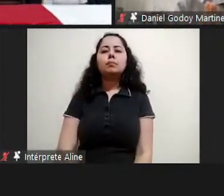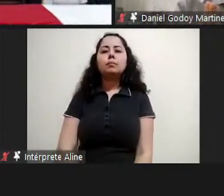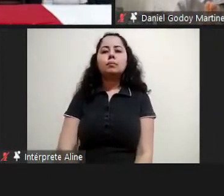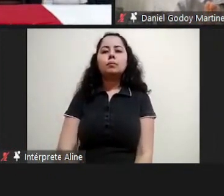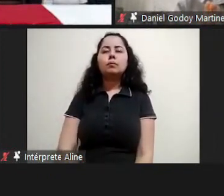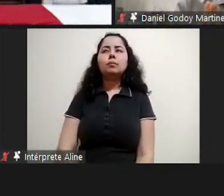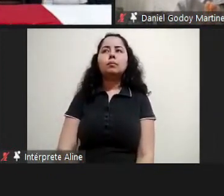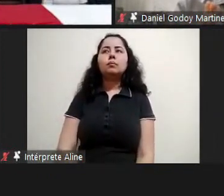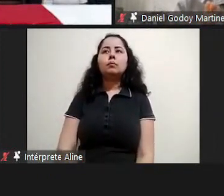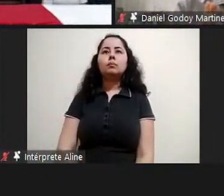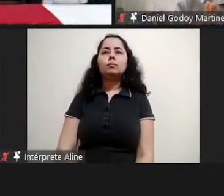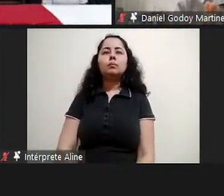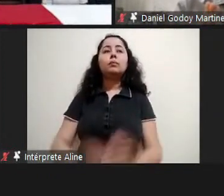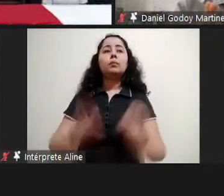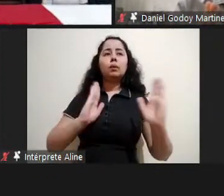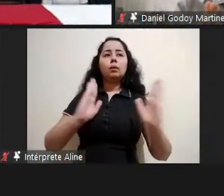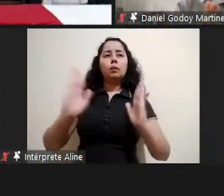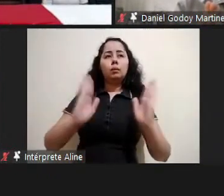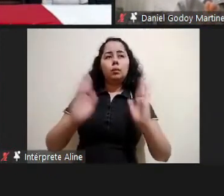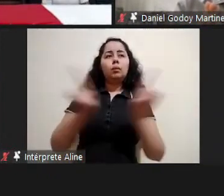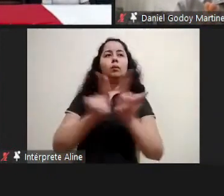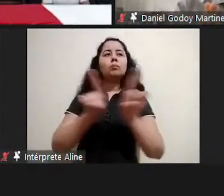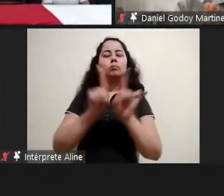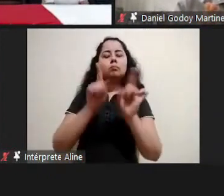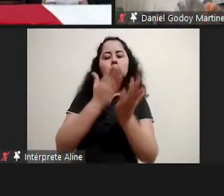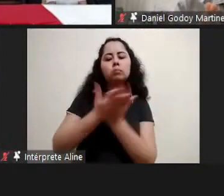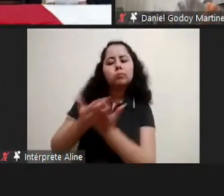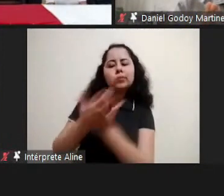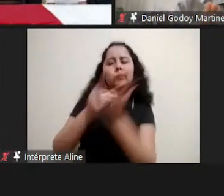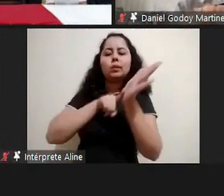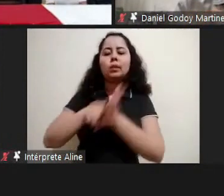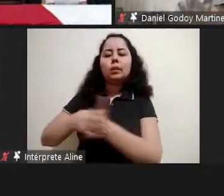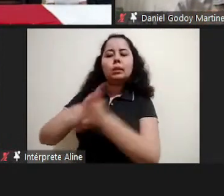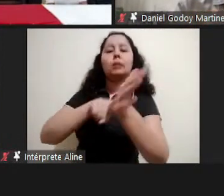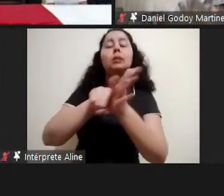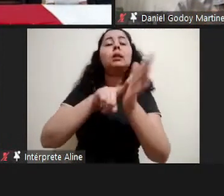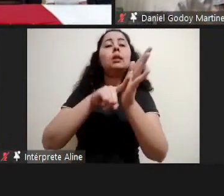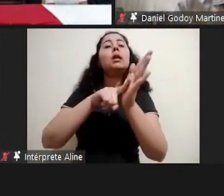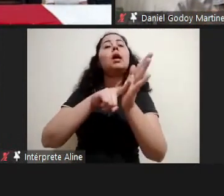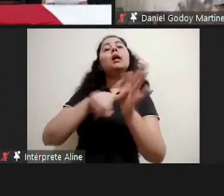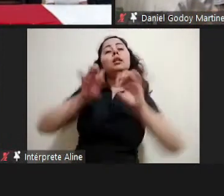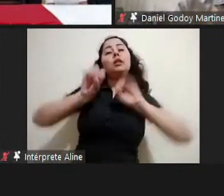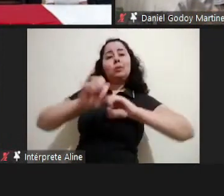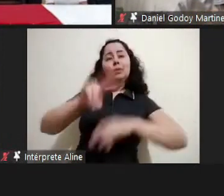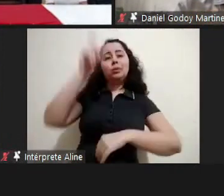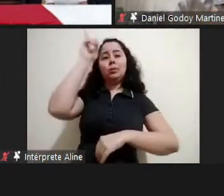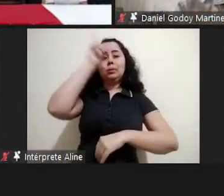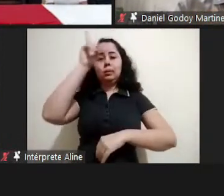No período, realizou estudos da História da Educação Física no Departamento de Antropologia da Unicamp.